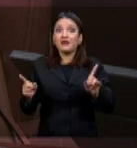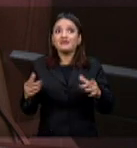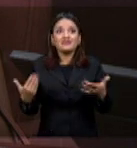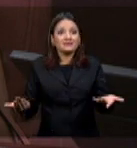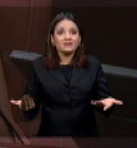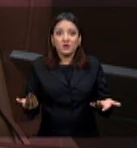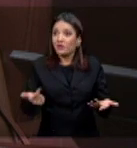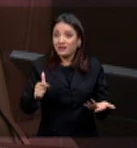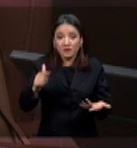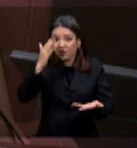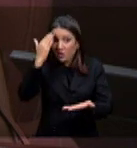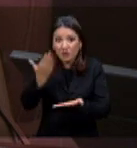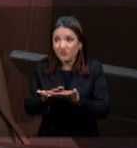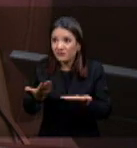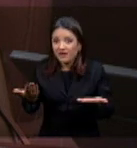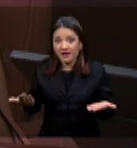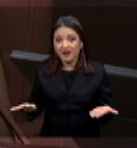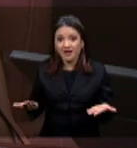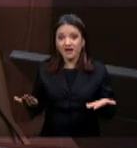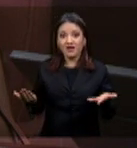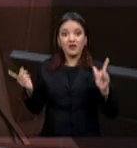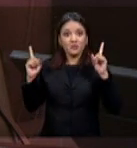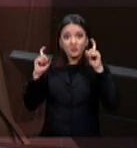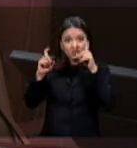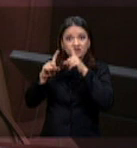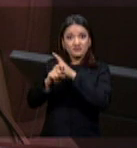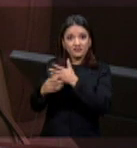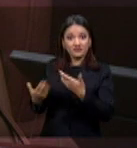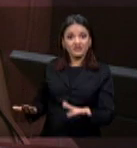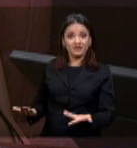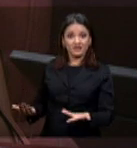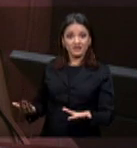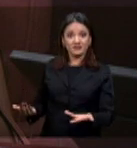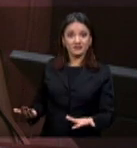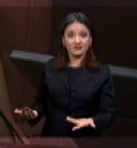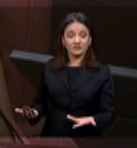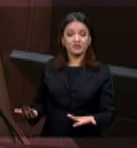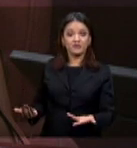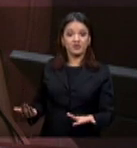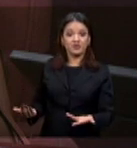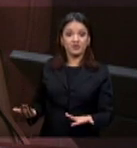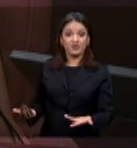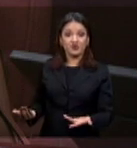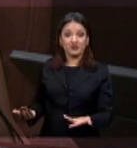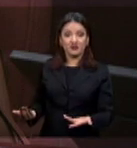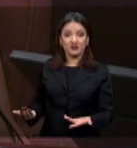é extremamente desproporcional a qualquer tipo de índice de comunicação falsa de crime.